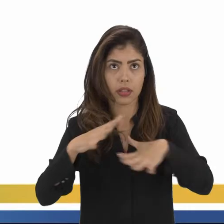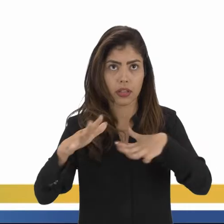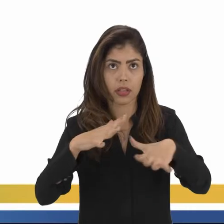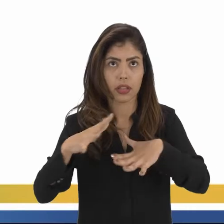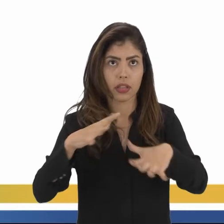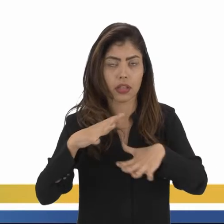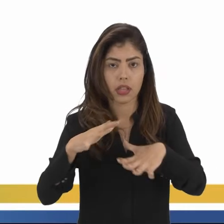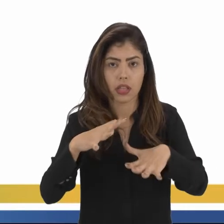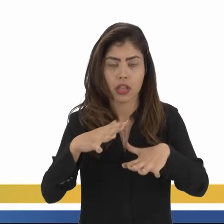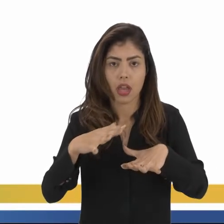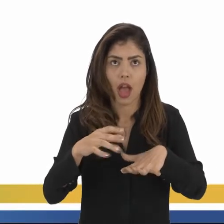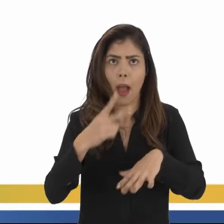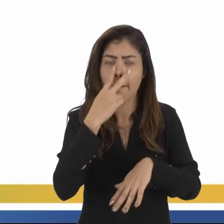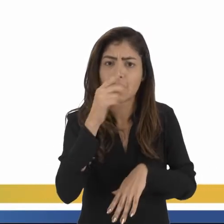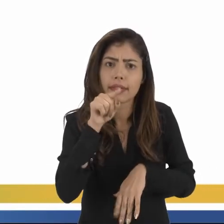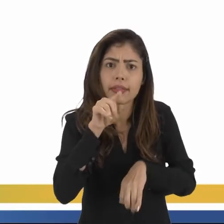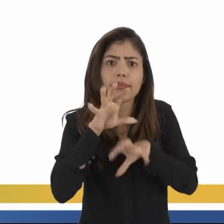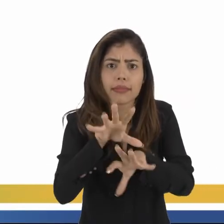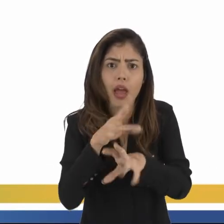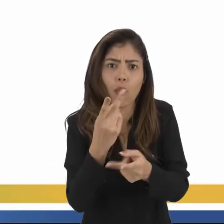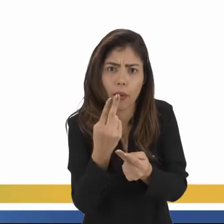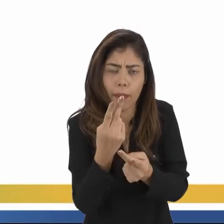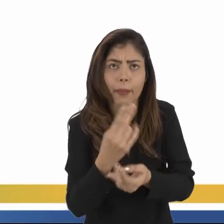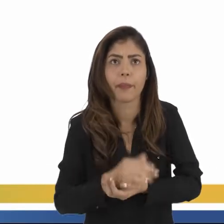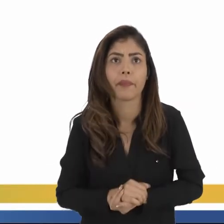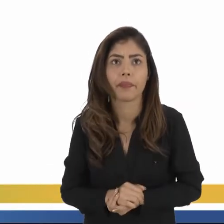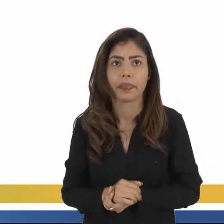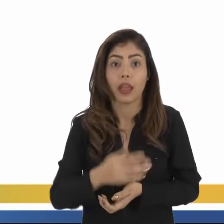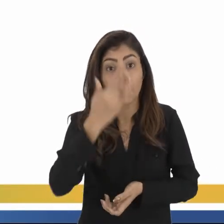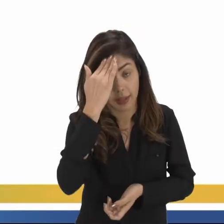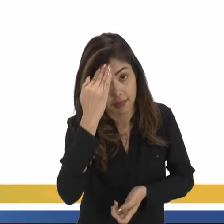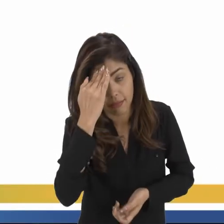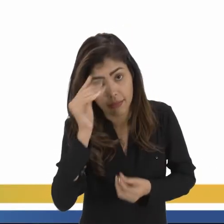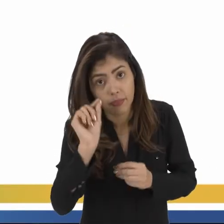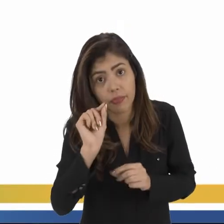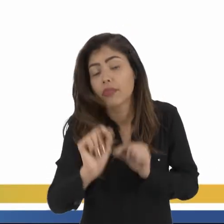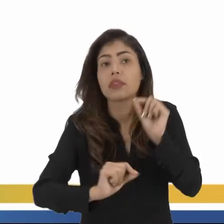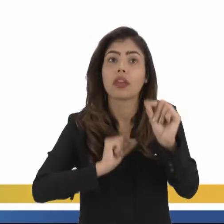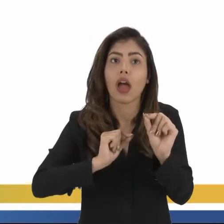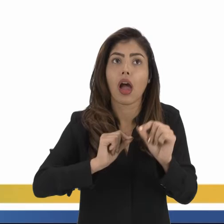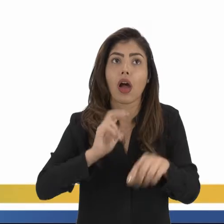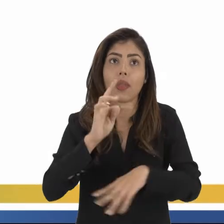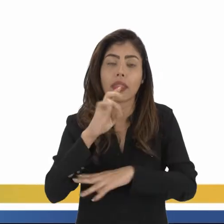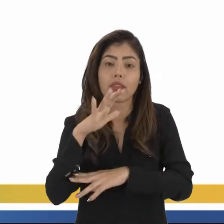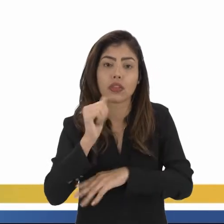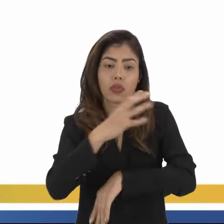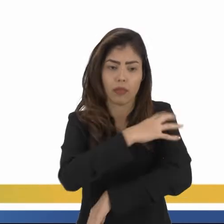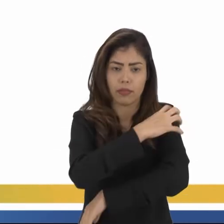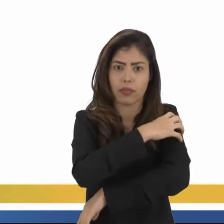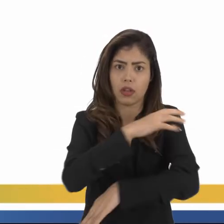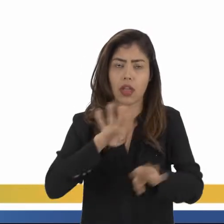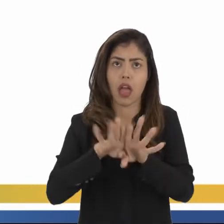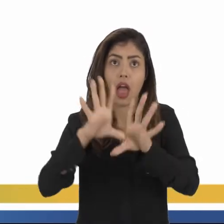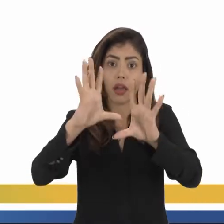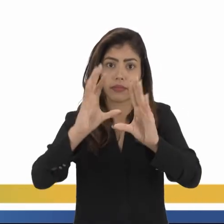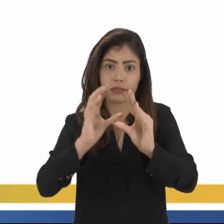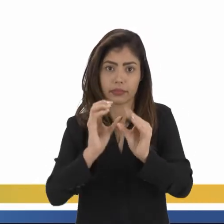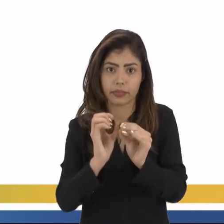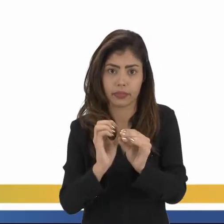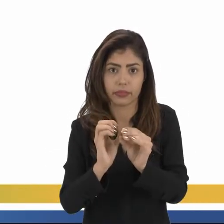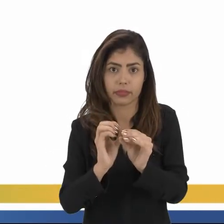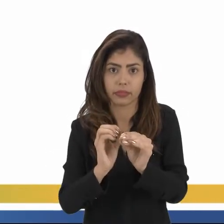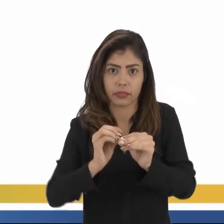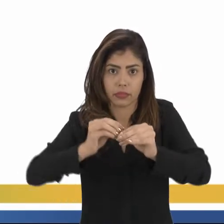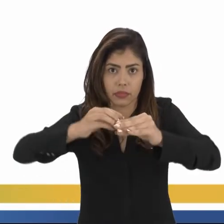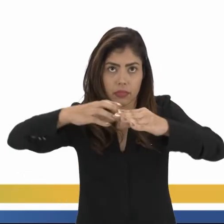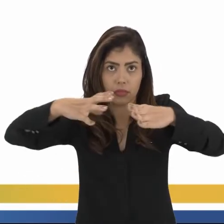contrações semelhantes a essa animação. Nós temos que entender que o tecido muscular, ele encolhe e